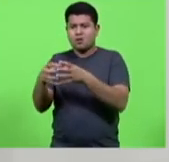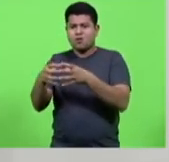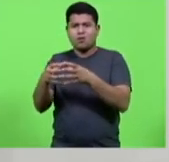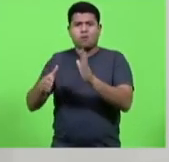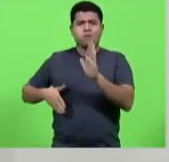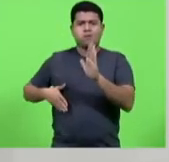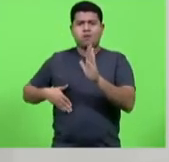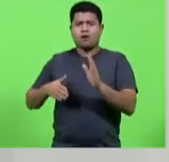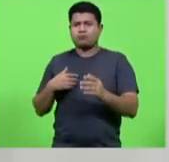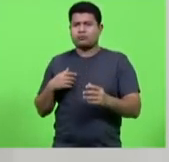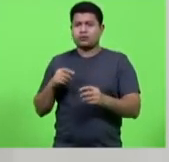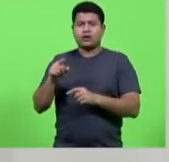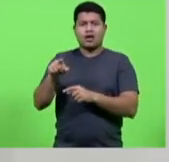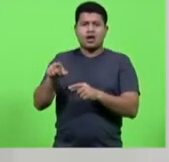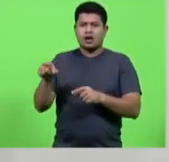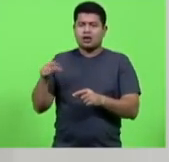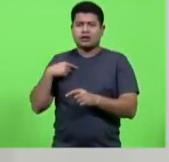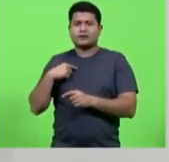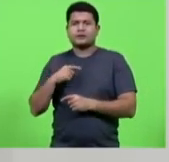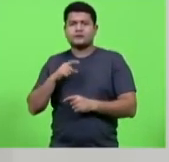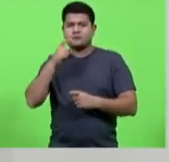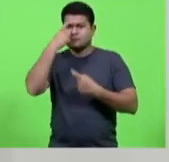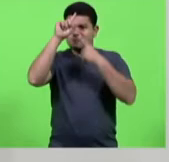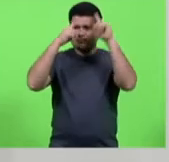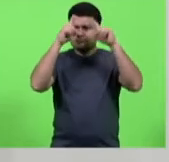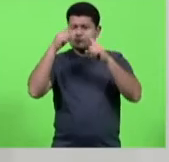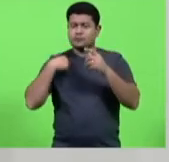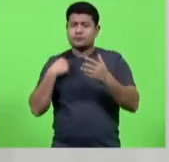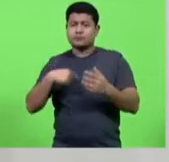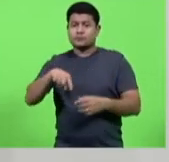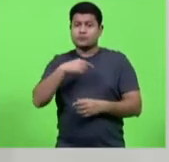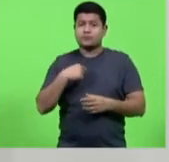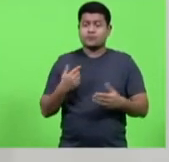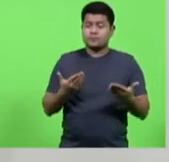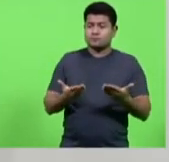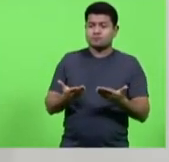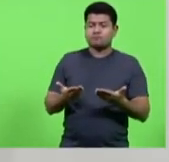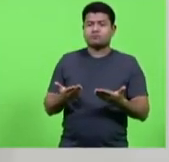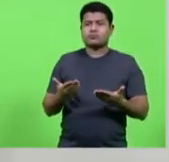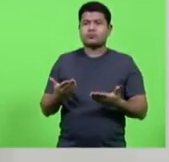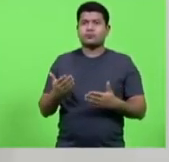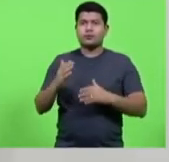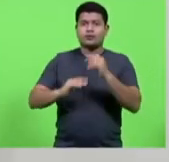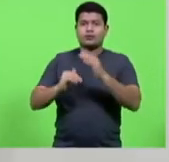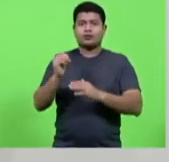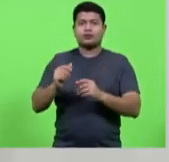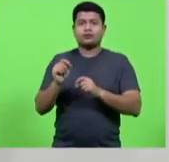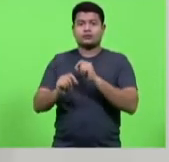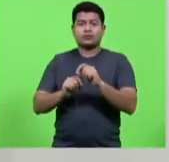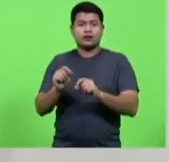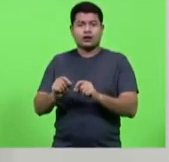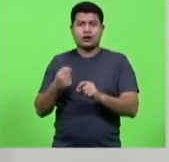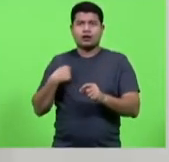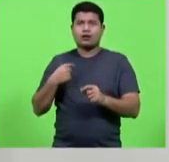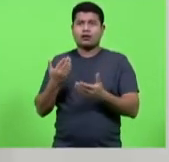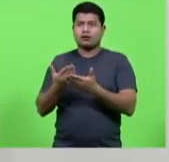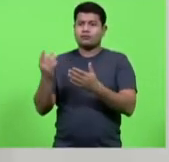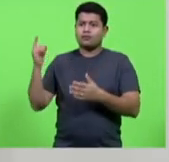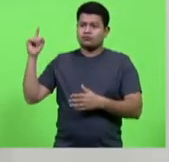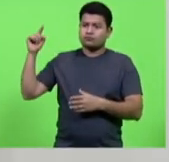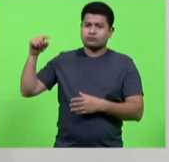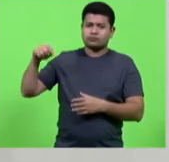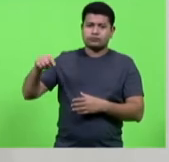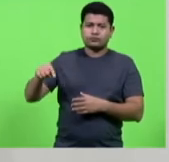do... elas têm uma atuação muito semelhante daquelas que trabalham com carro forte. Elas vão fazendo, elas vão descendo,